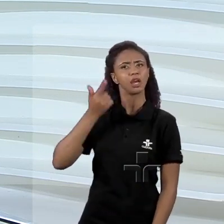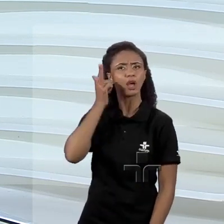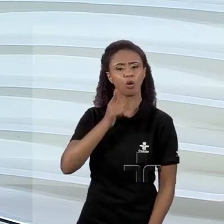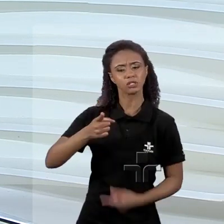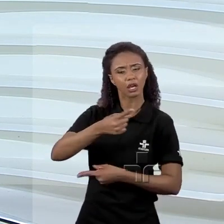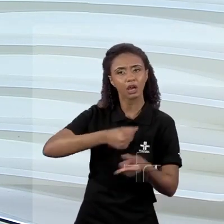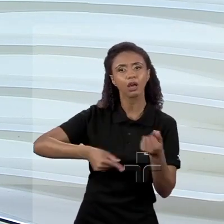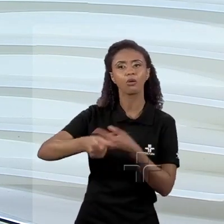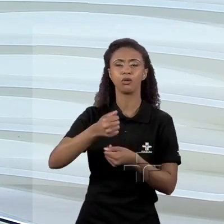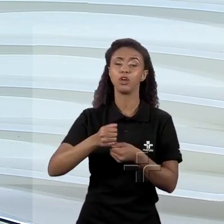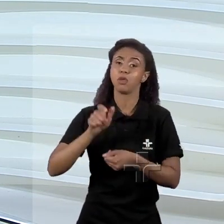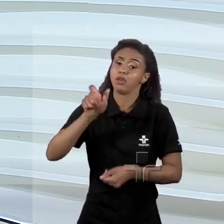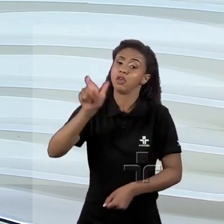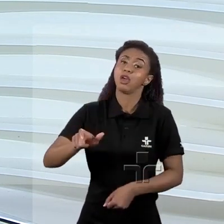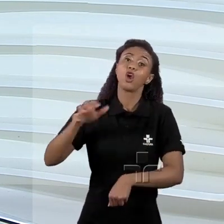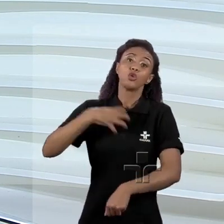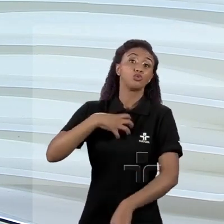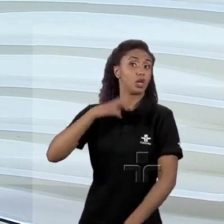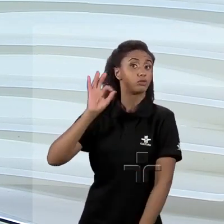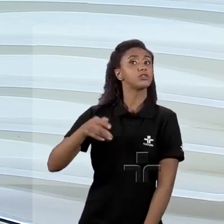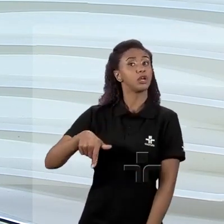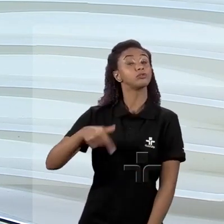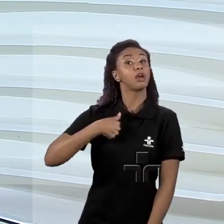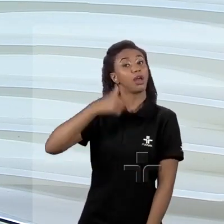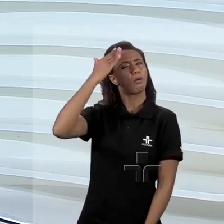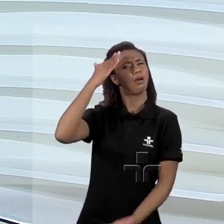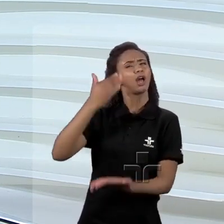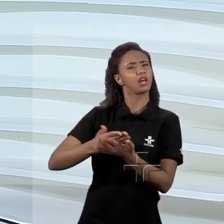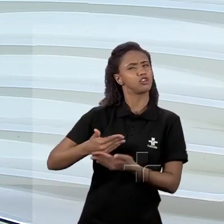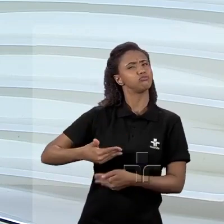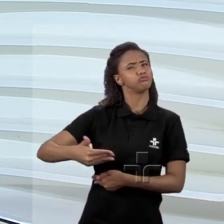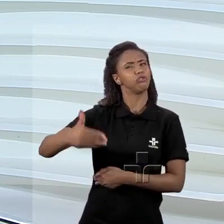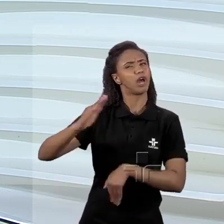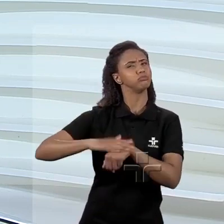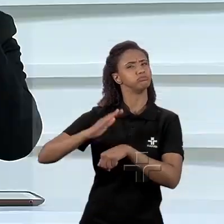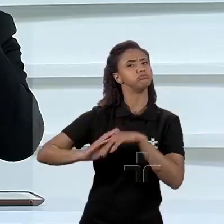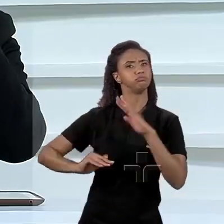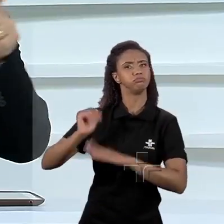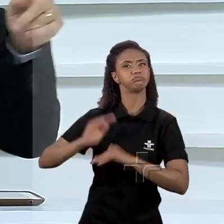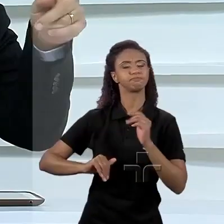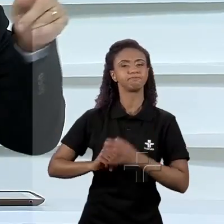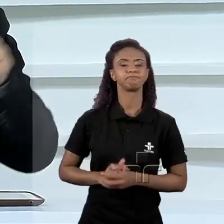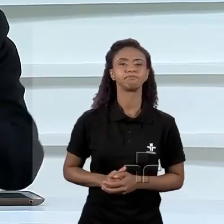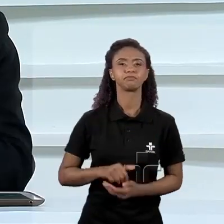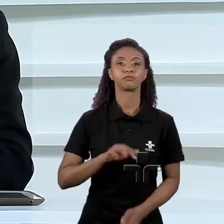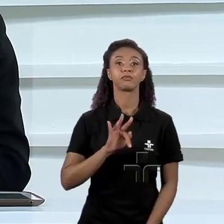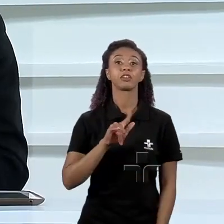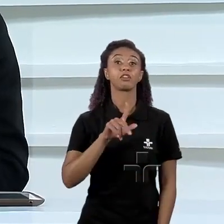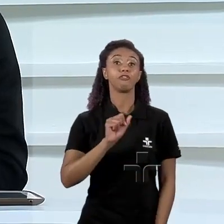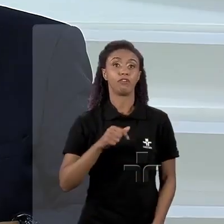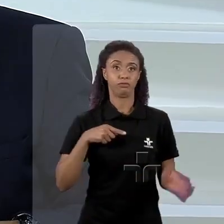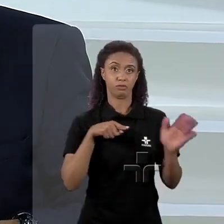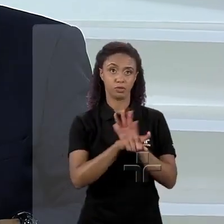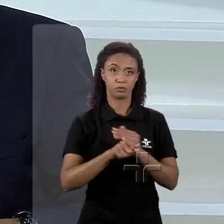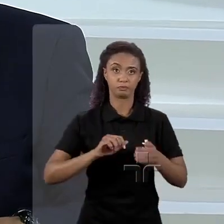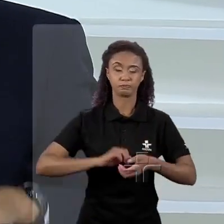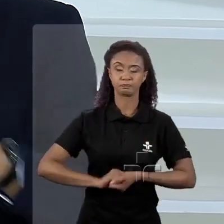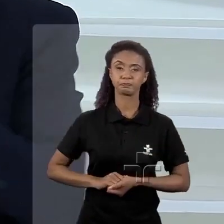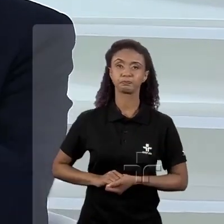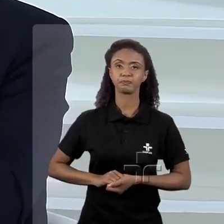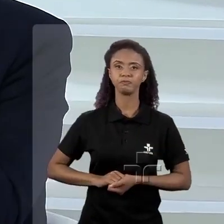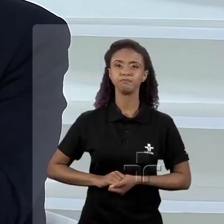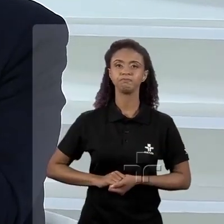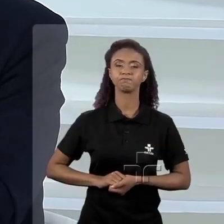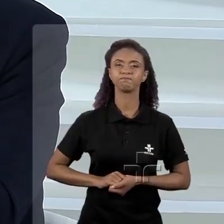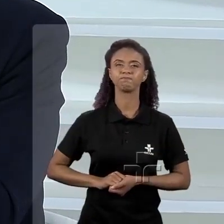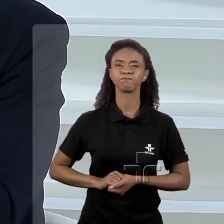economia. Essa é a forma correta. E eu tenho convicção de que ele vai fazer isso. O Flávio tem uma pergunta, depois a Ana. Parte